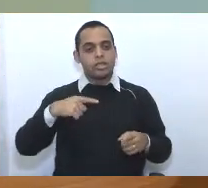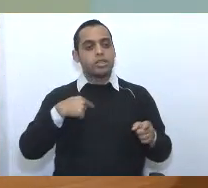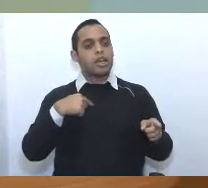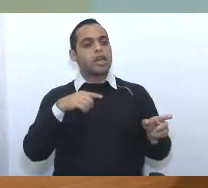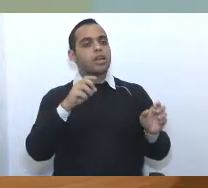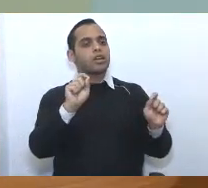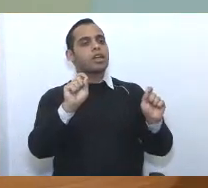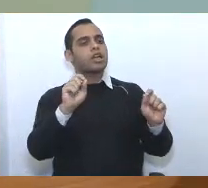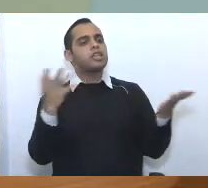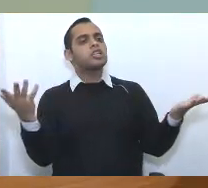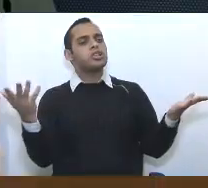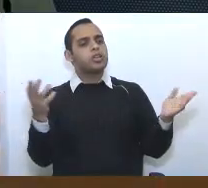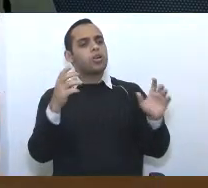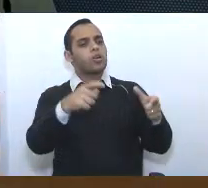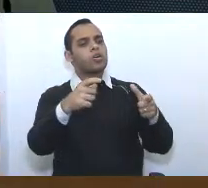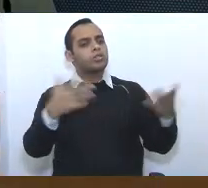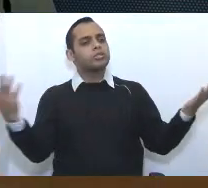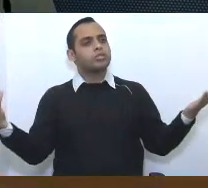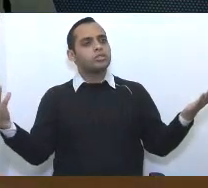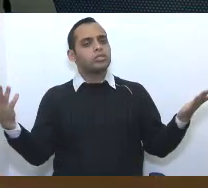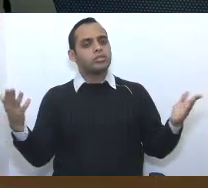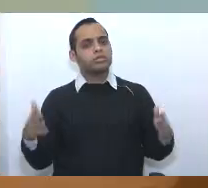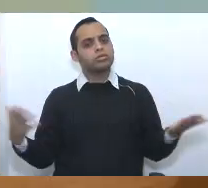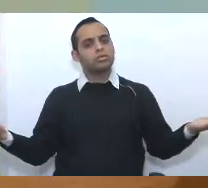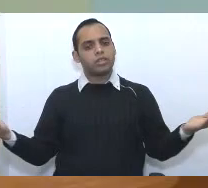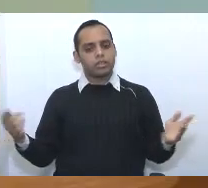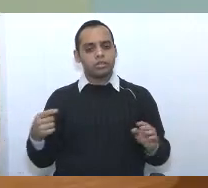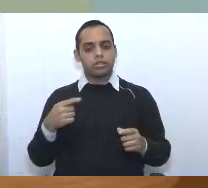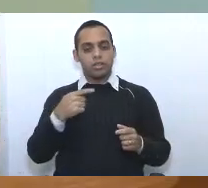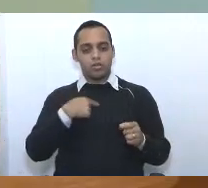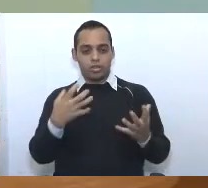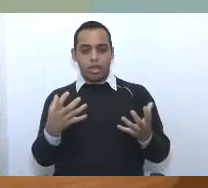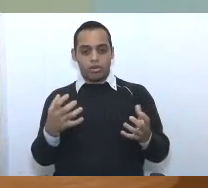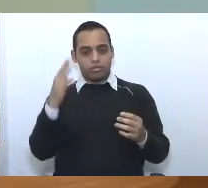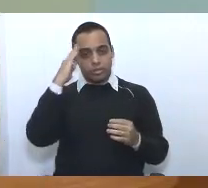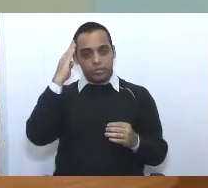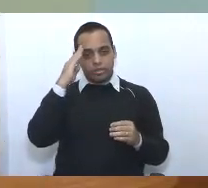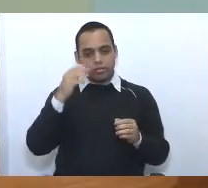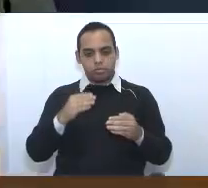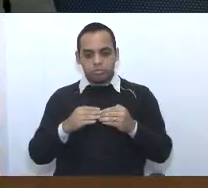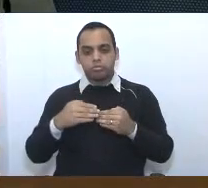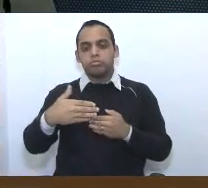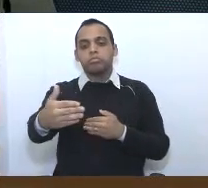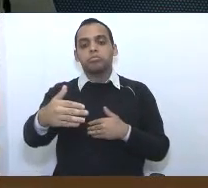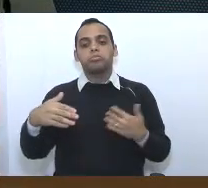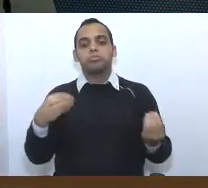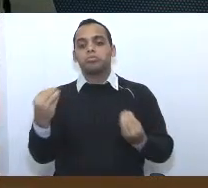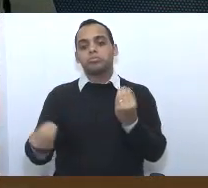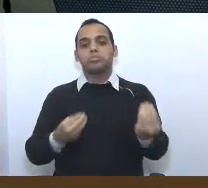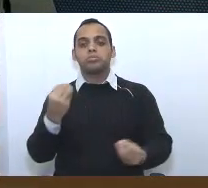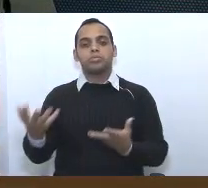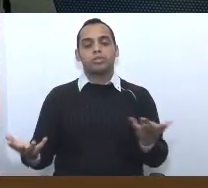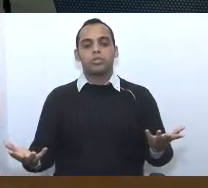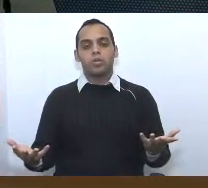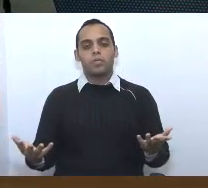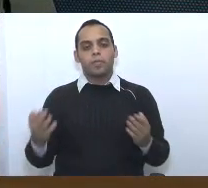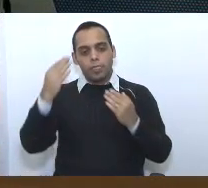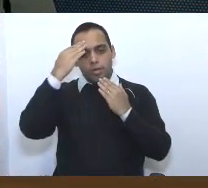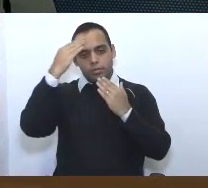eu gostaria de saber como que está o andamento. Obrigado, okay. Doutor Canito. Okay. Vereador Gileno, obrigado pela